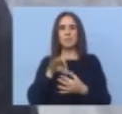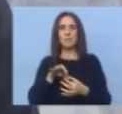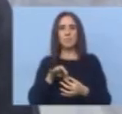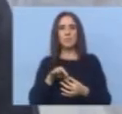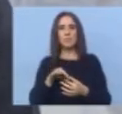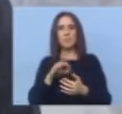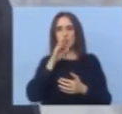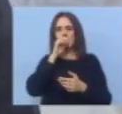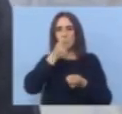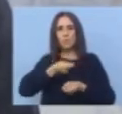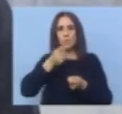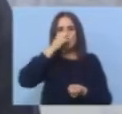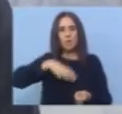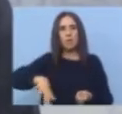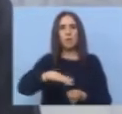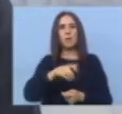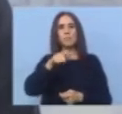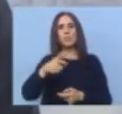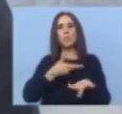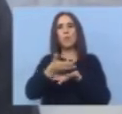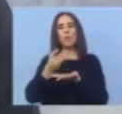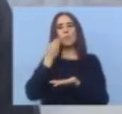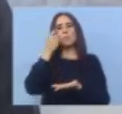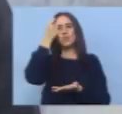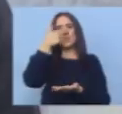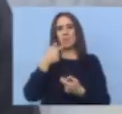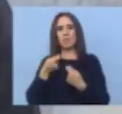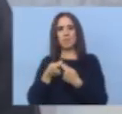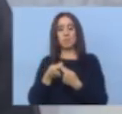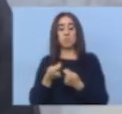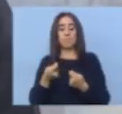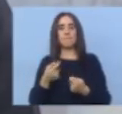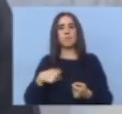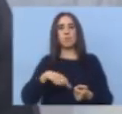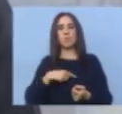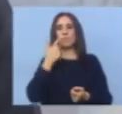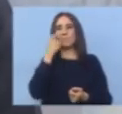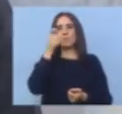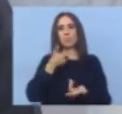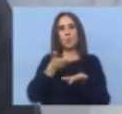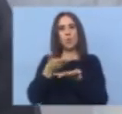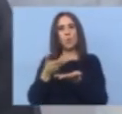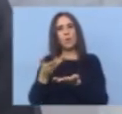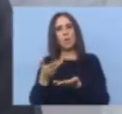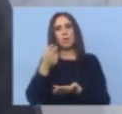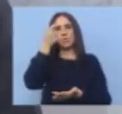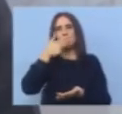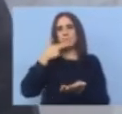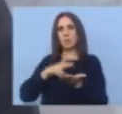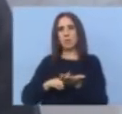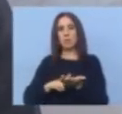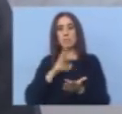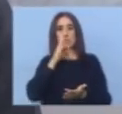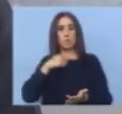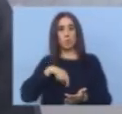da agricultura, que também chegamos às pessoas através da sua própria história. Eu acho que a forma que nós chegamos às pessoas é através da sua história real. Se